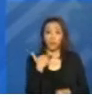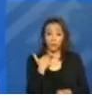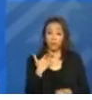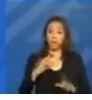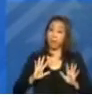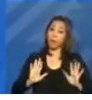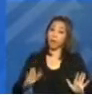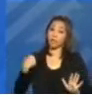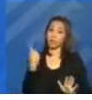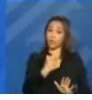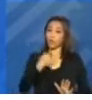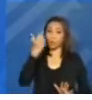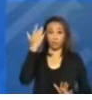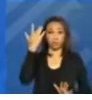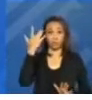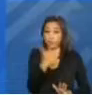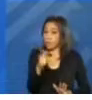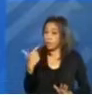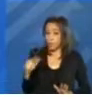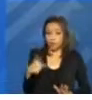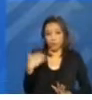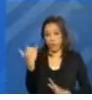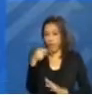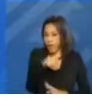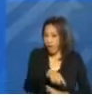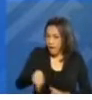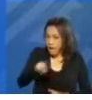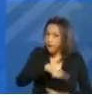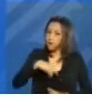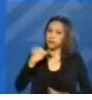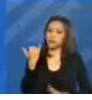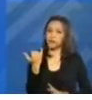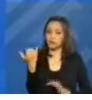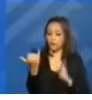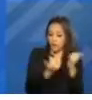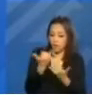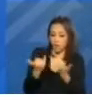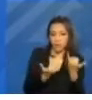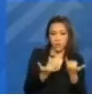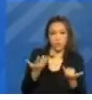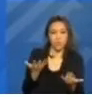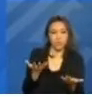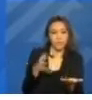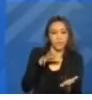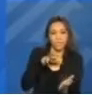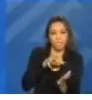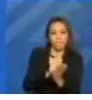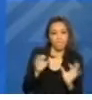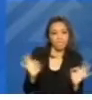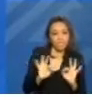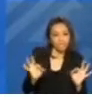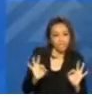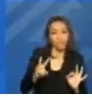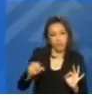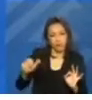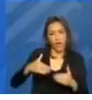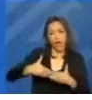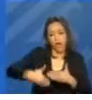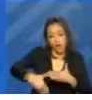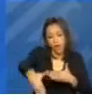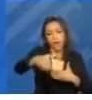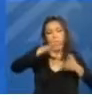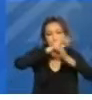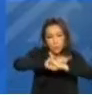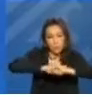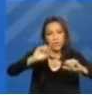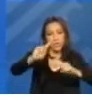tem nem essa base de dados, nem a base de dados informais, é algo que a gente vai anunciar para vocês no começo da